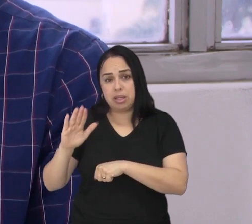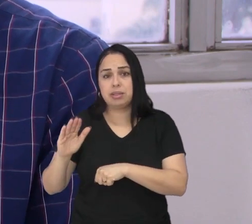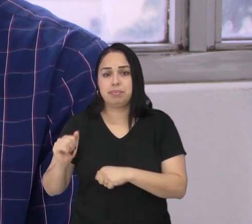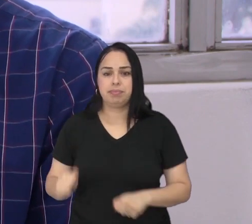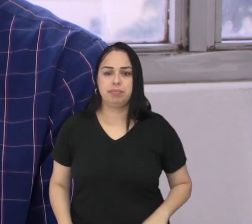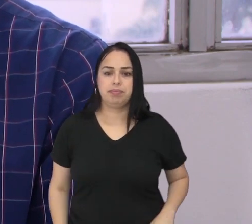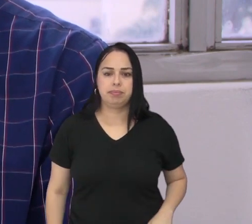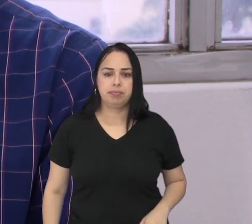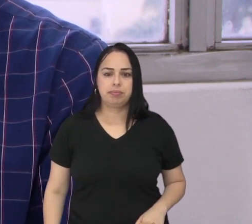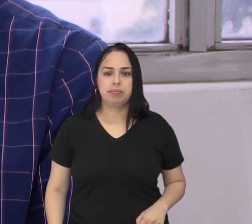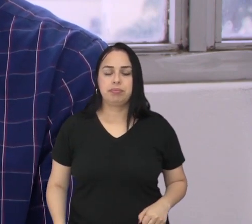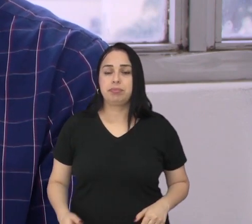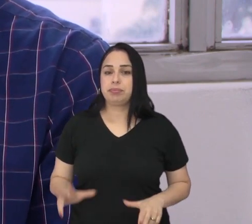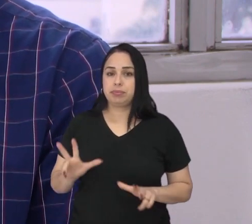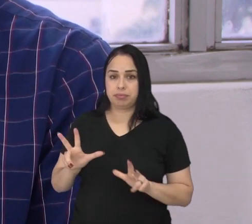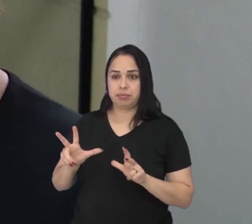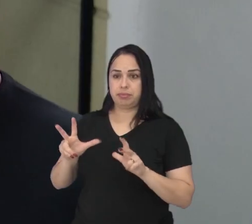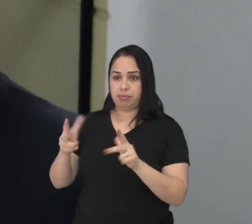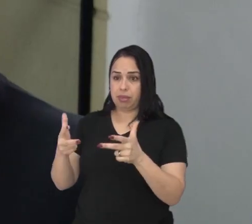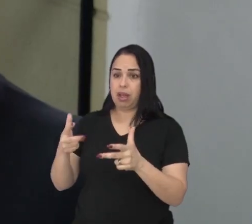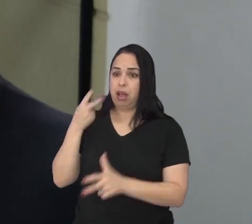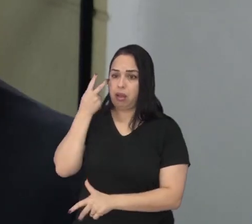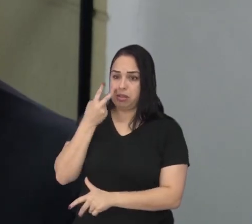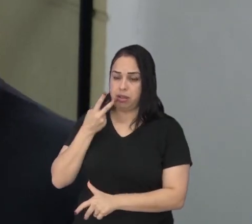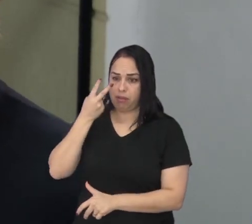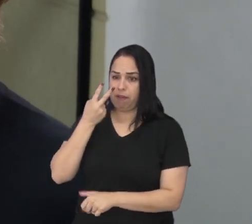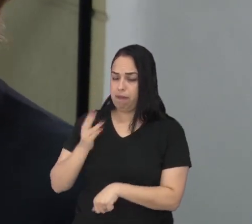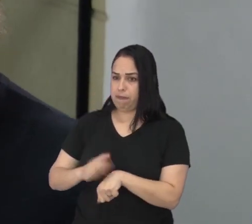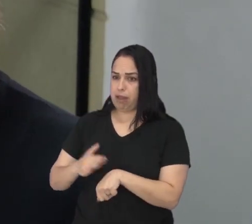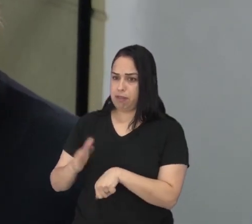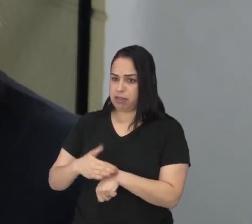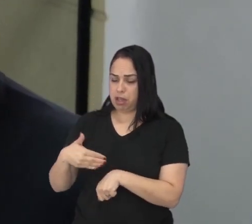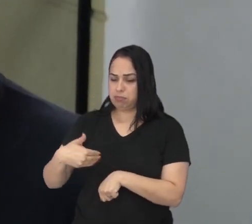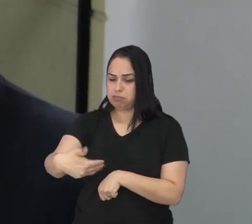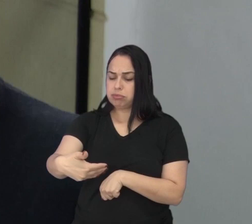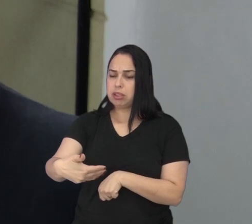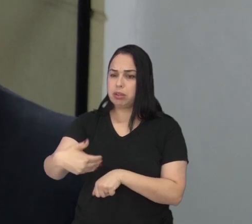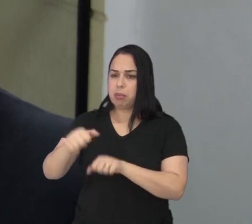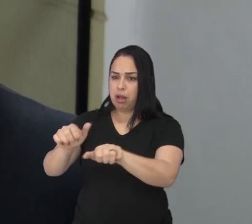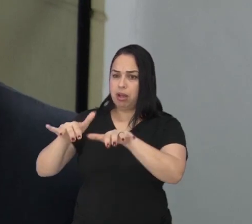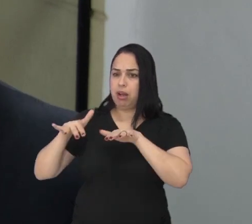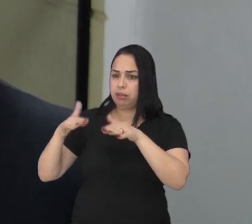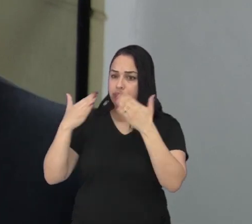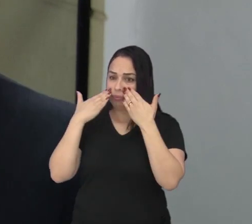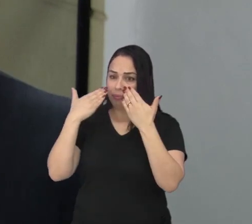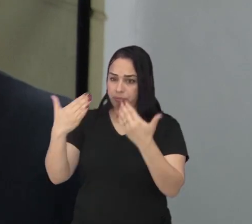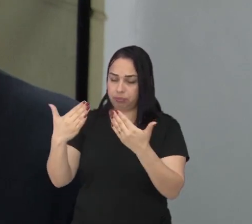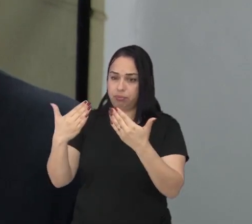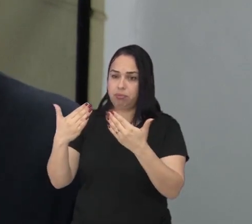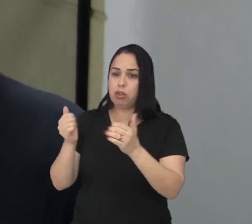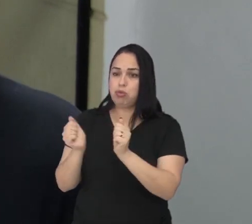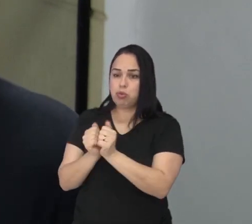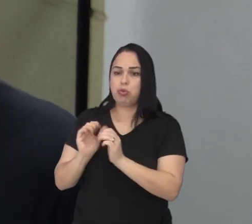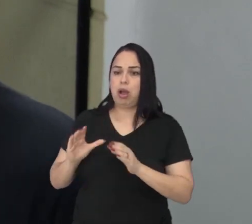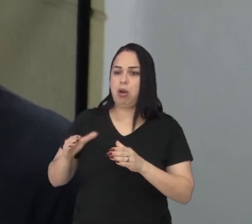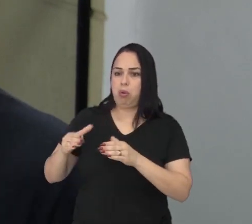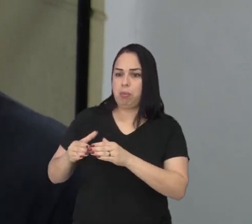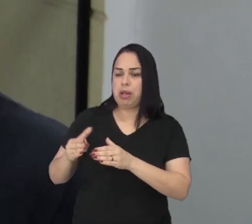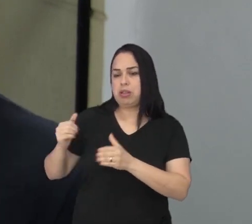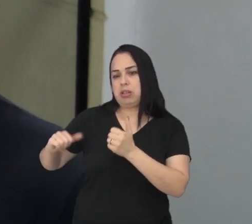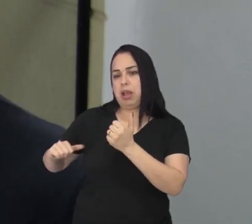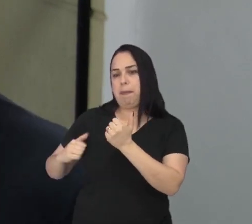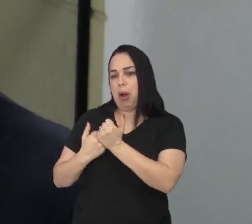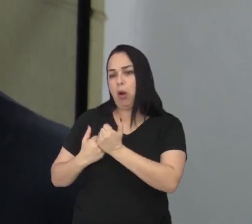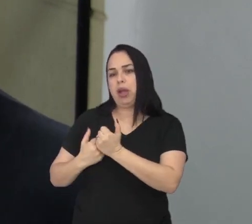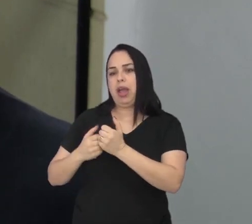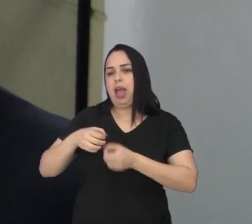aparecem para a gente nas audiências públicas. A Câmara Municipal deve fazer uma audiência pública feita pela Comissão